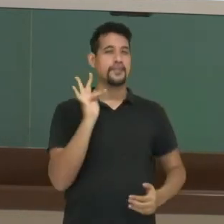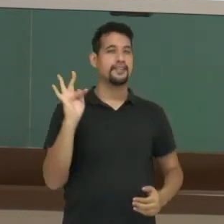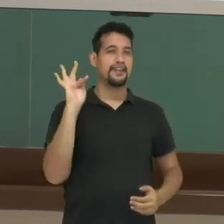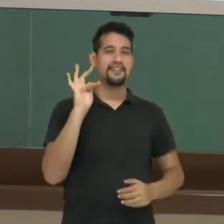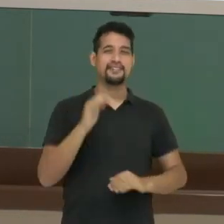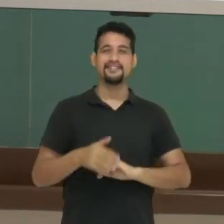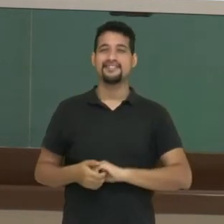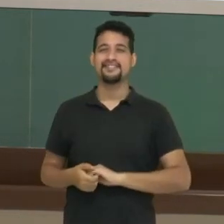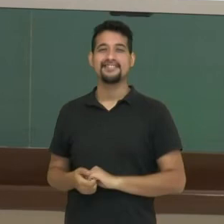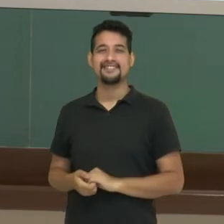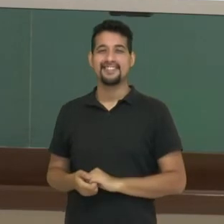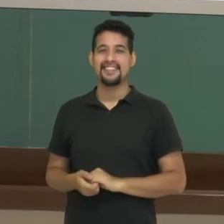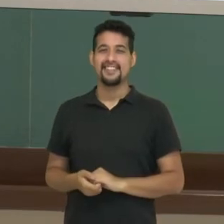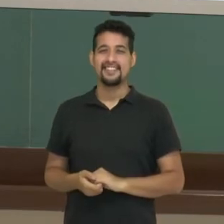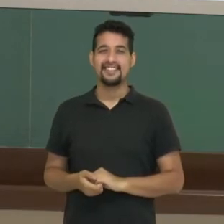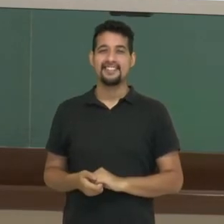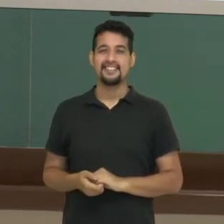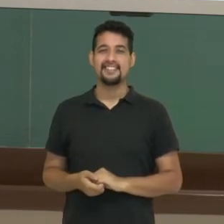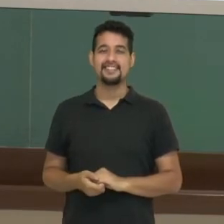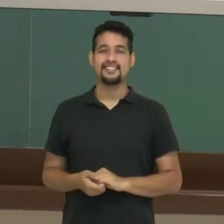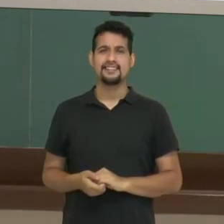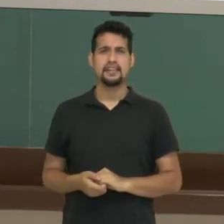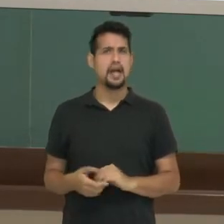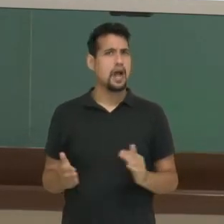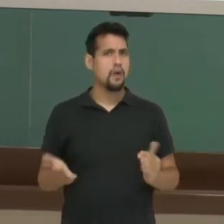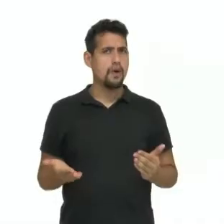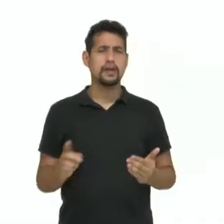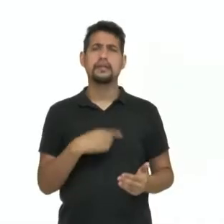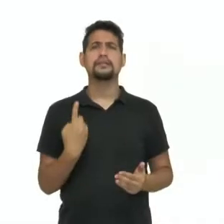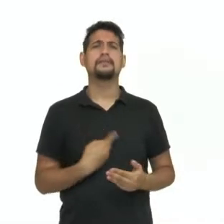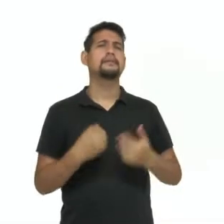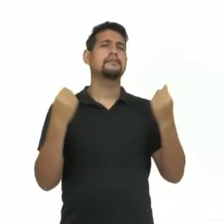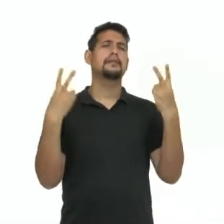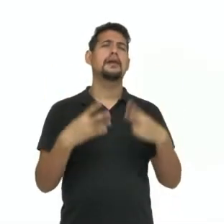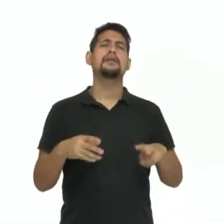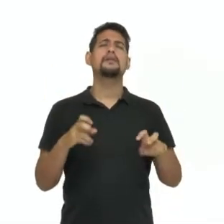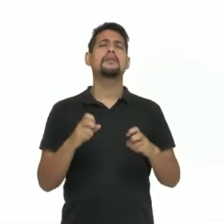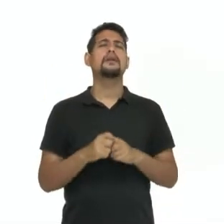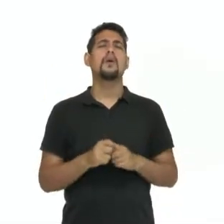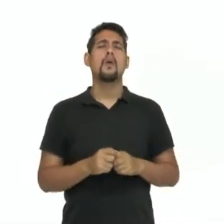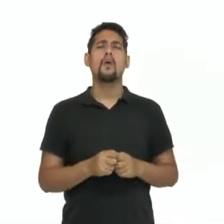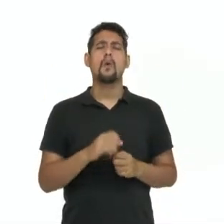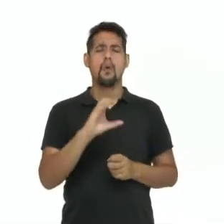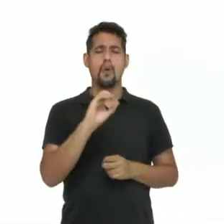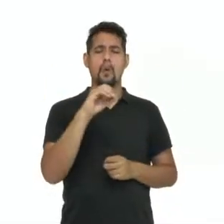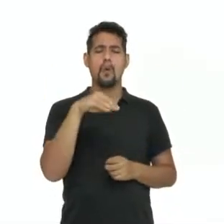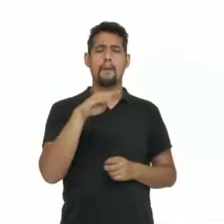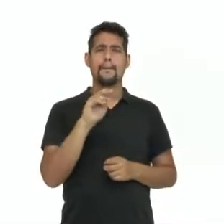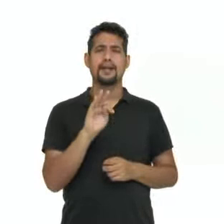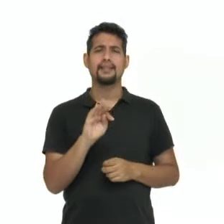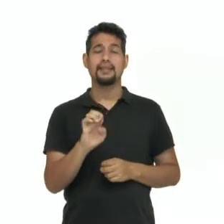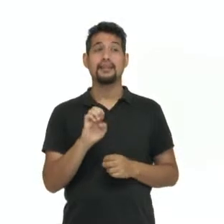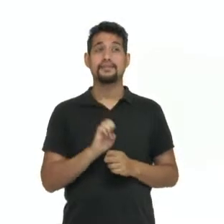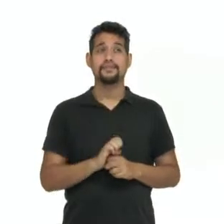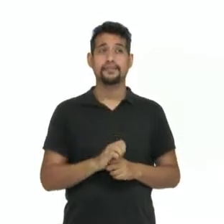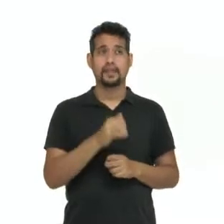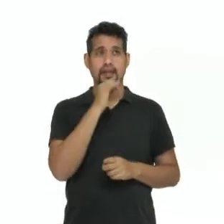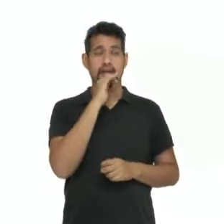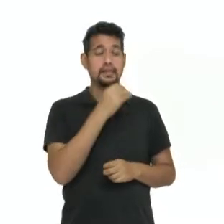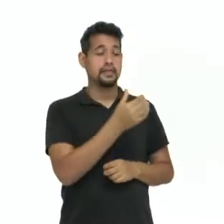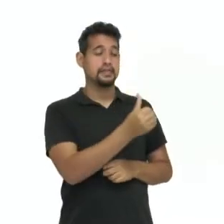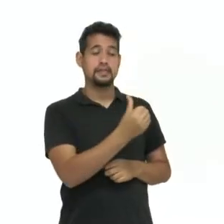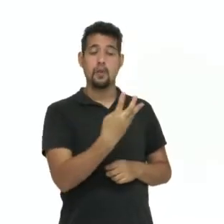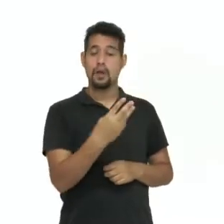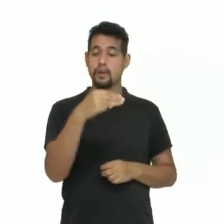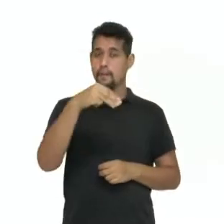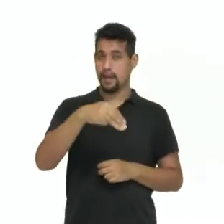federação, certo? Vamos tratar agora sobre a área de combate. O tamanho mínimo é de 64 metros